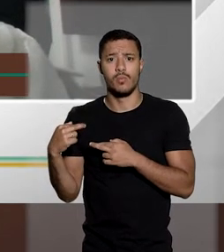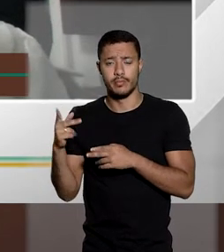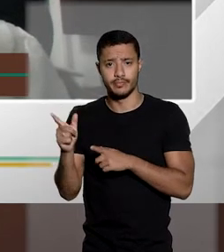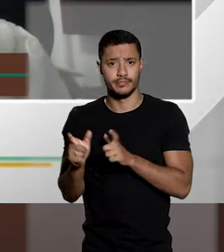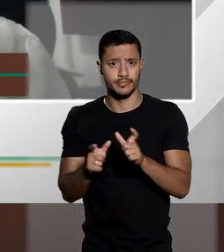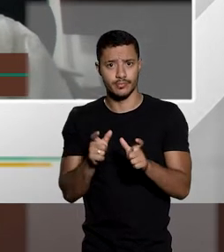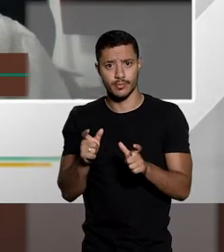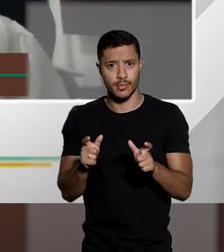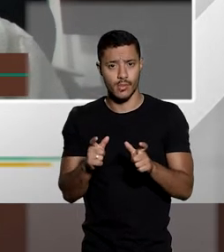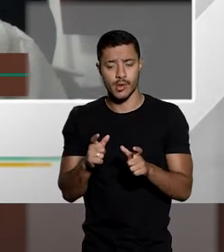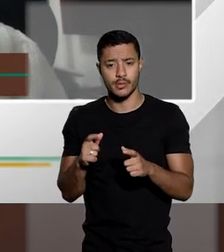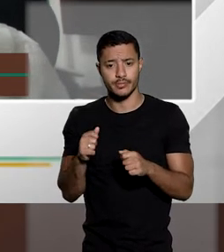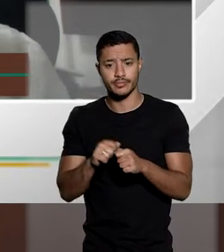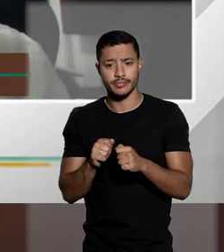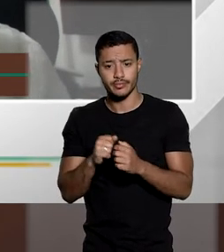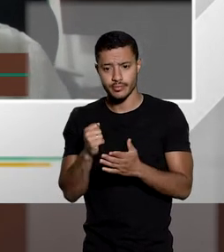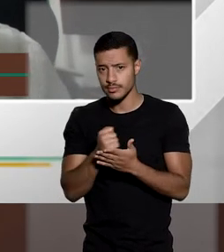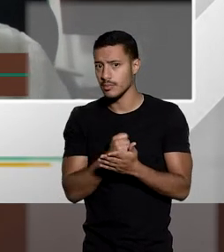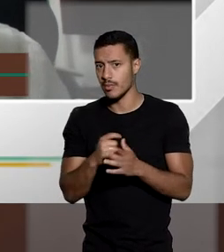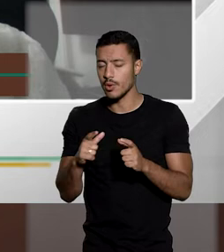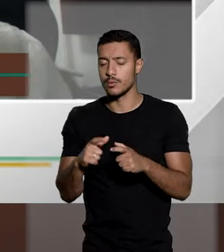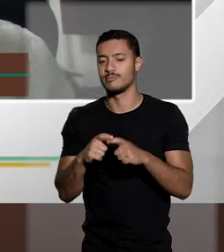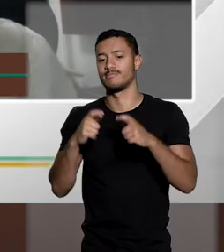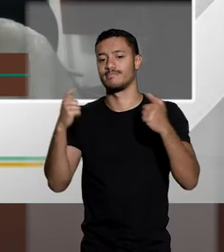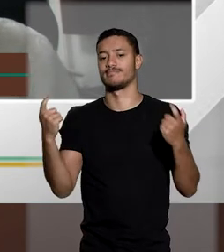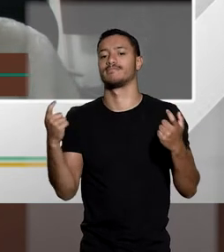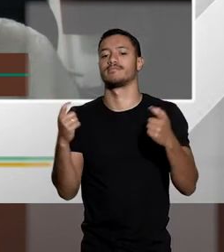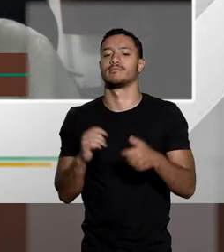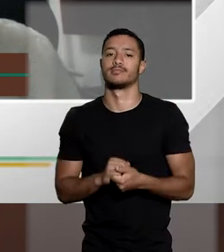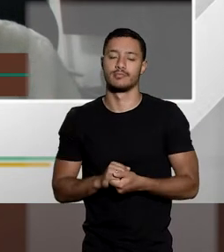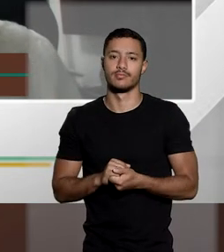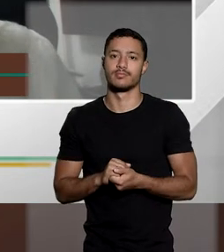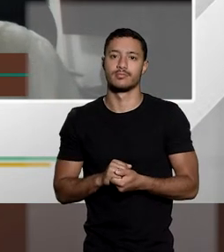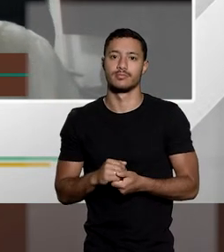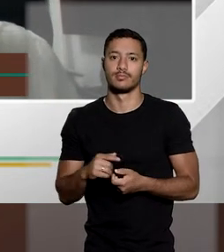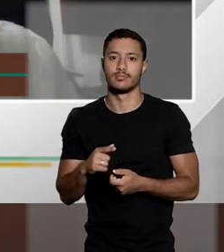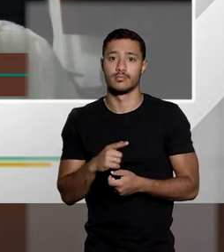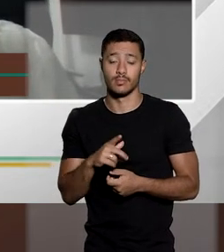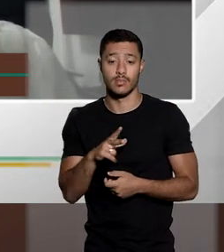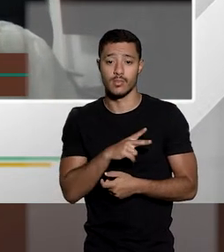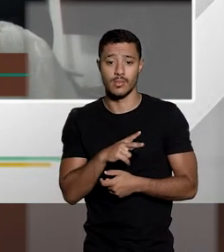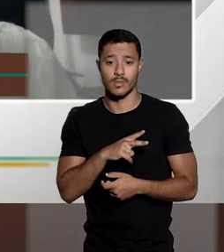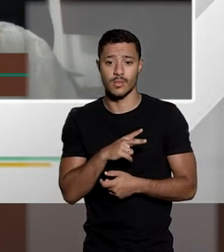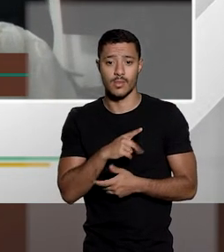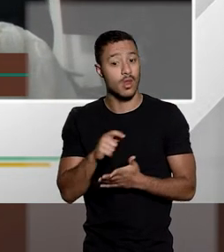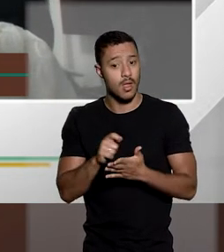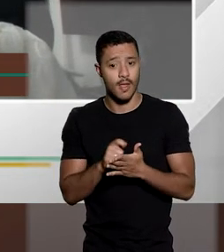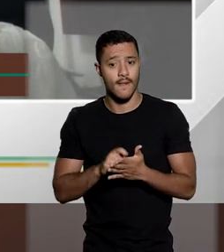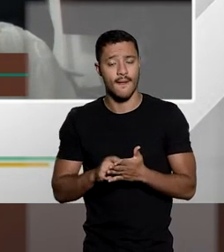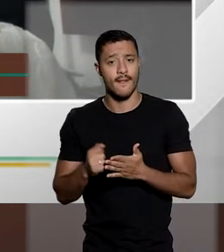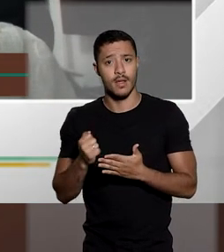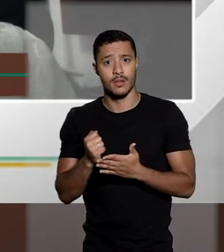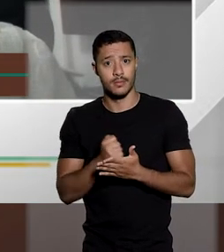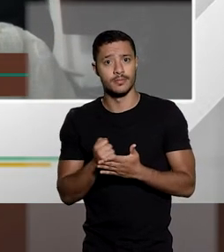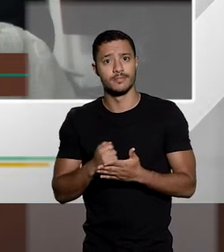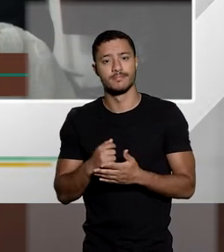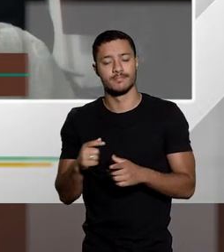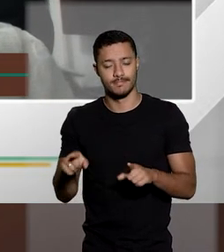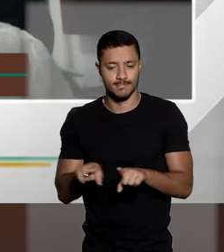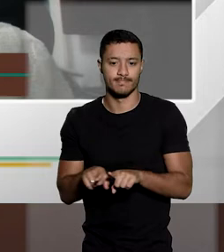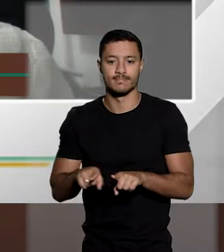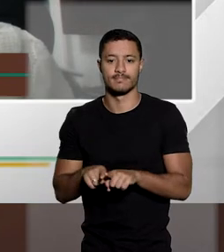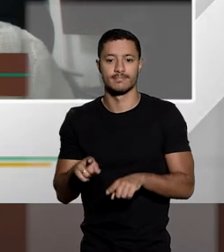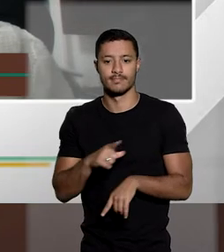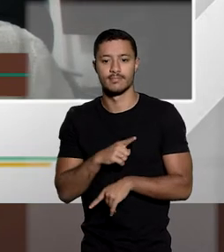da autoridade que firma o contrato é muito grande. E daquele que é o particular que assina o contrato, também existem as